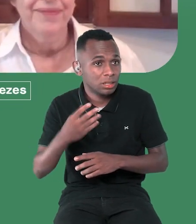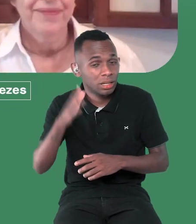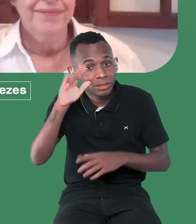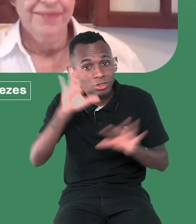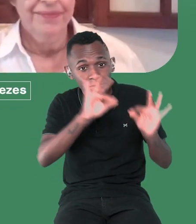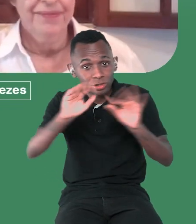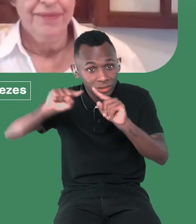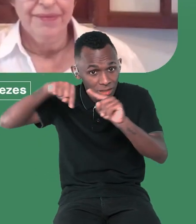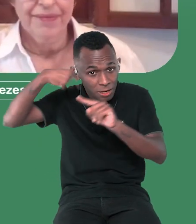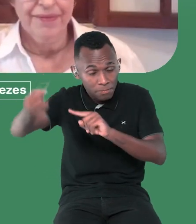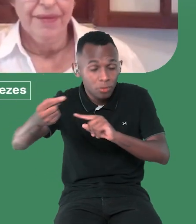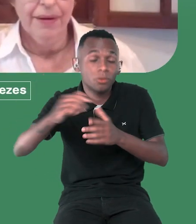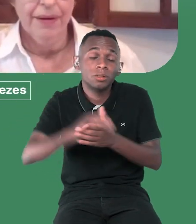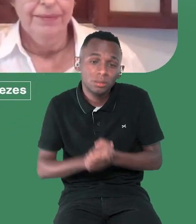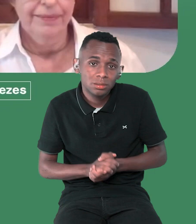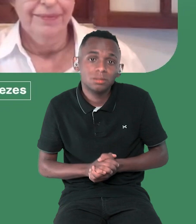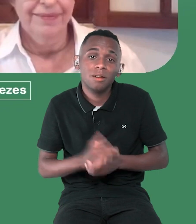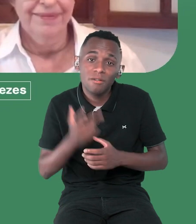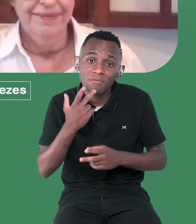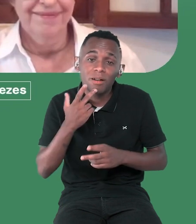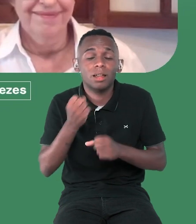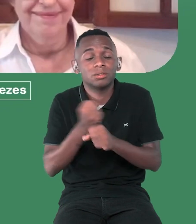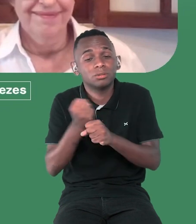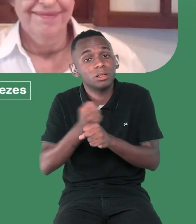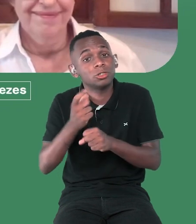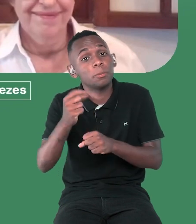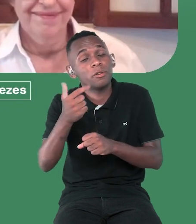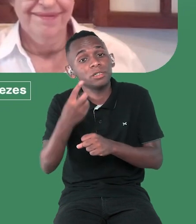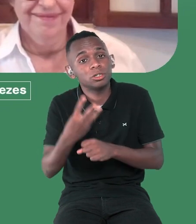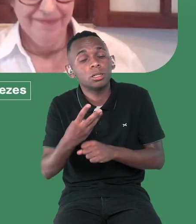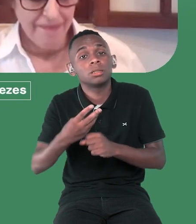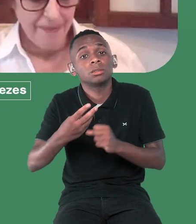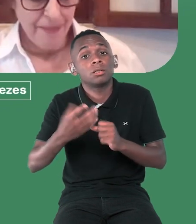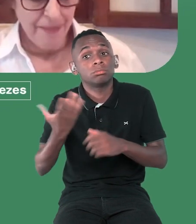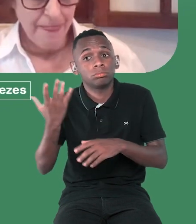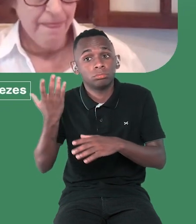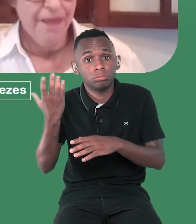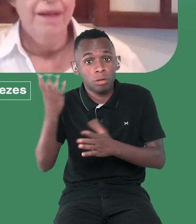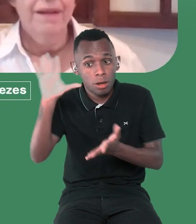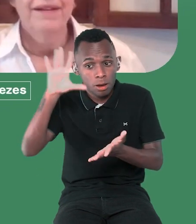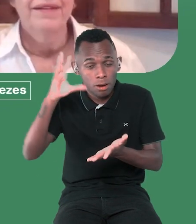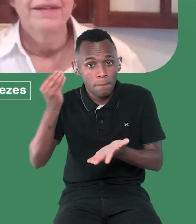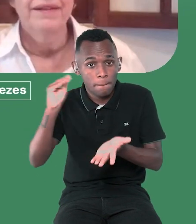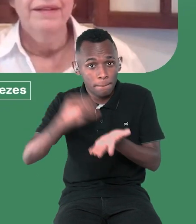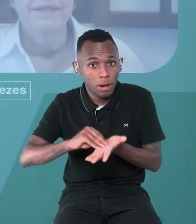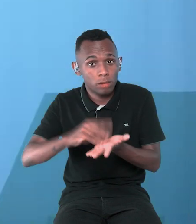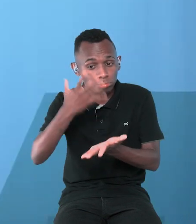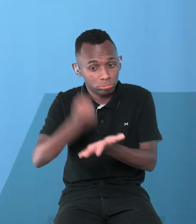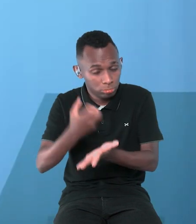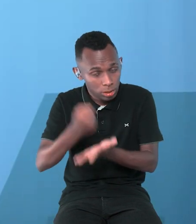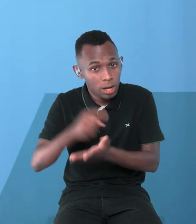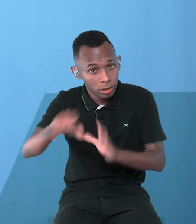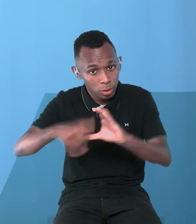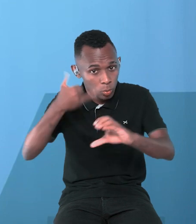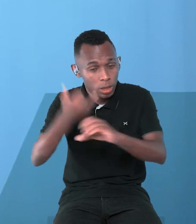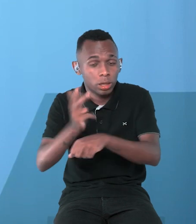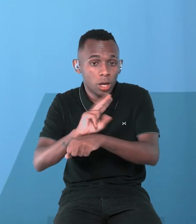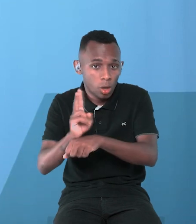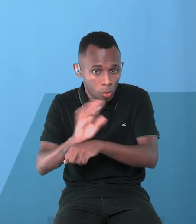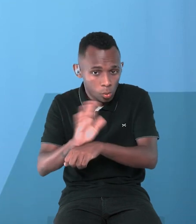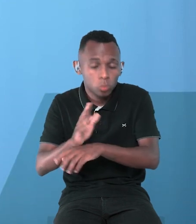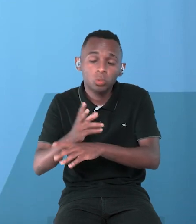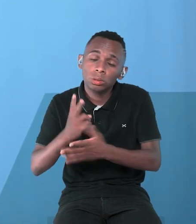você tratar disso com um bom humor também, para dizer que